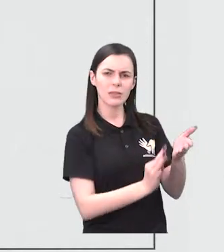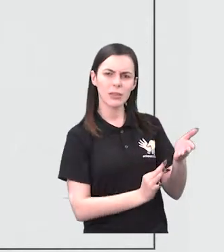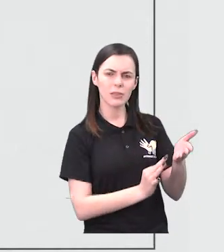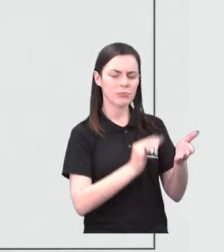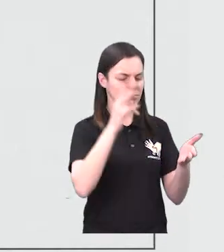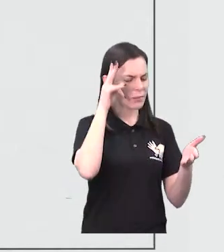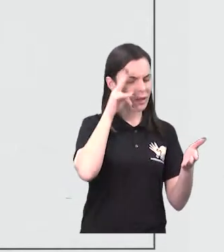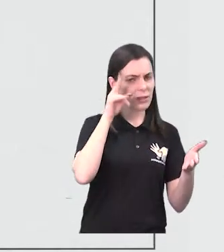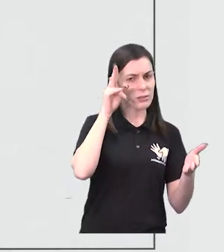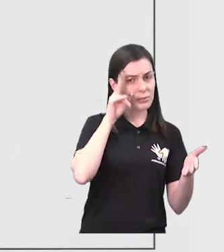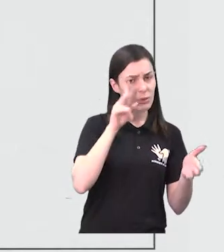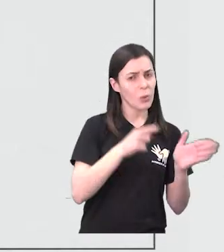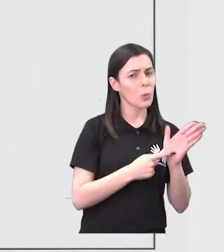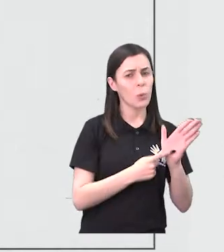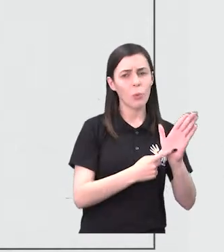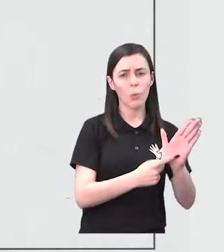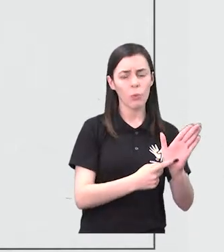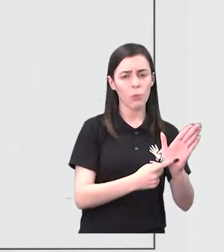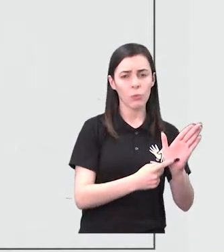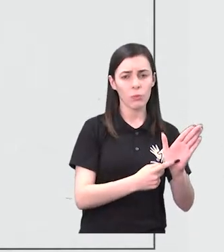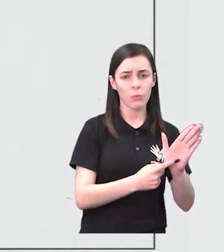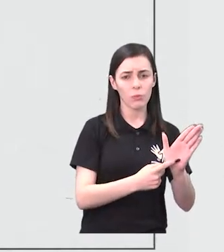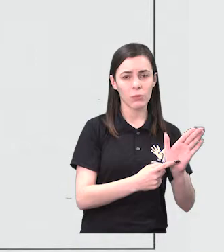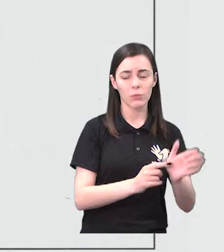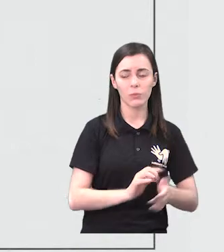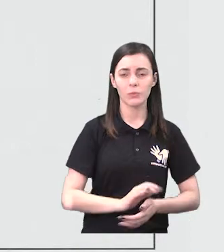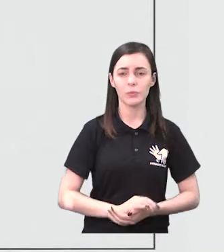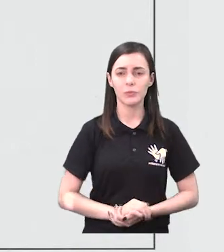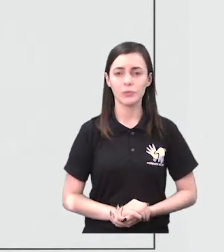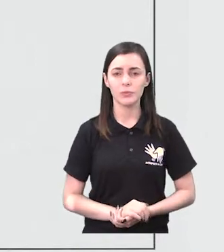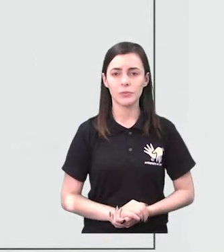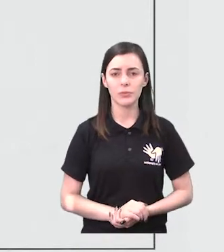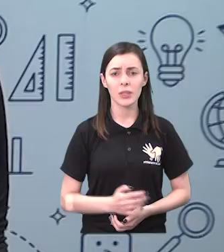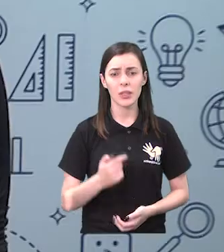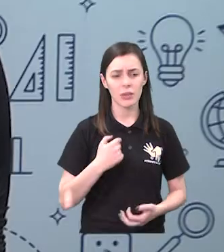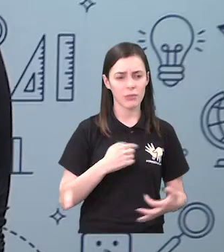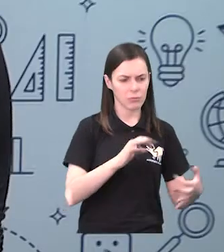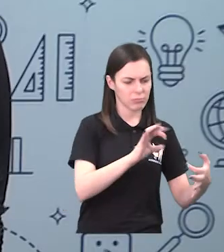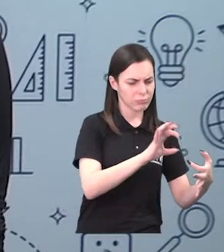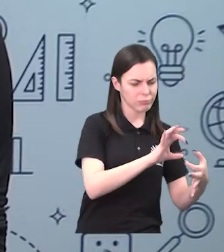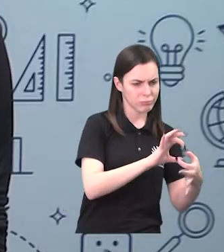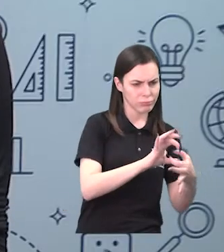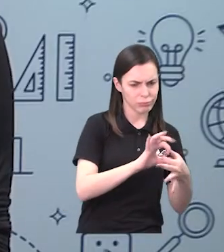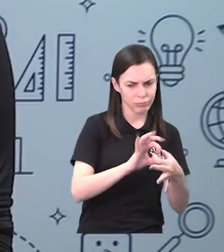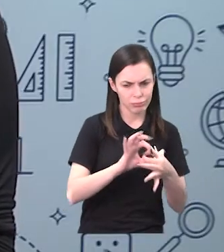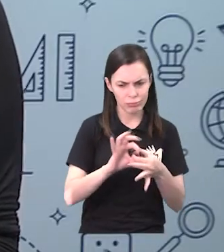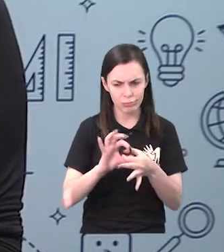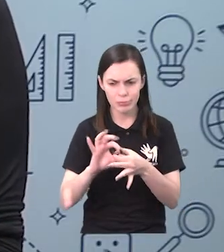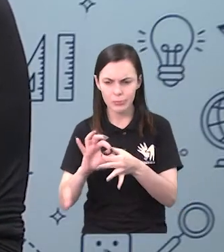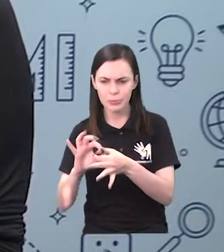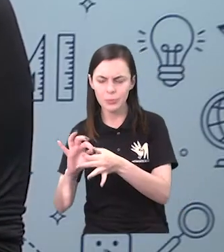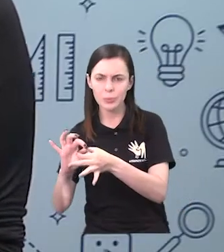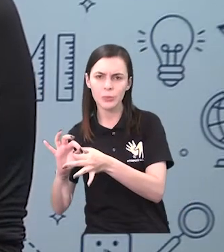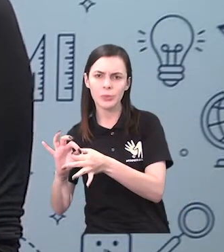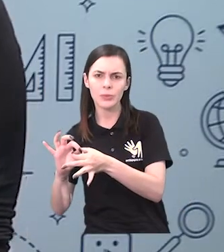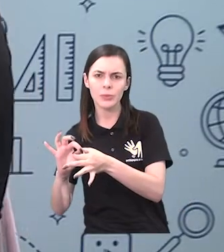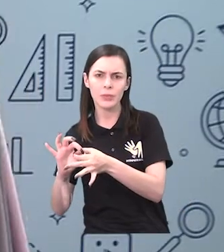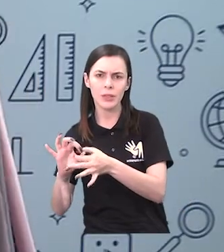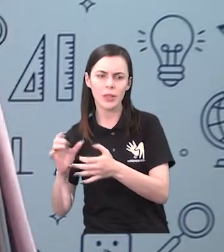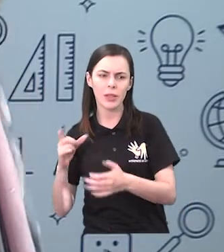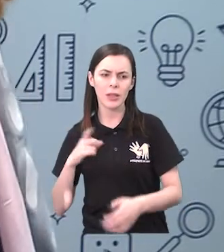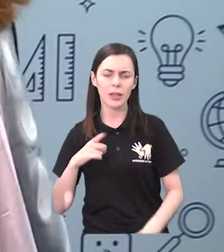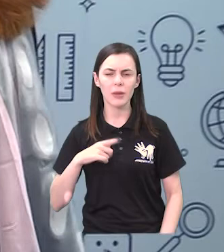do texto daquela história o que que trazia e vou fazer a minha conexão a